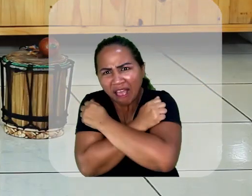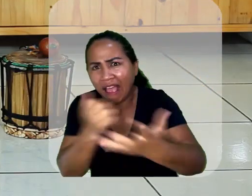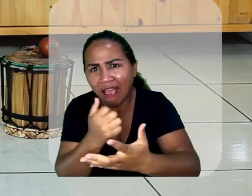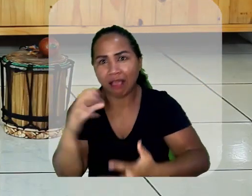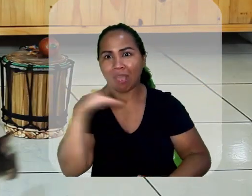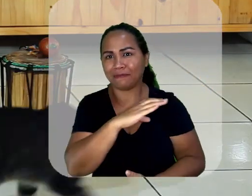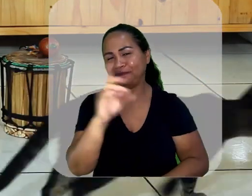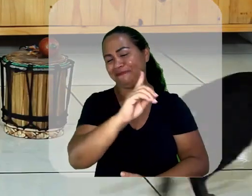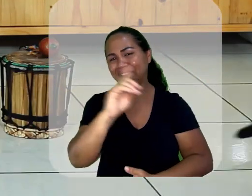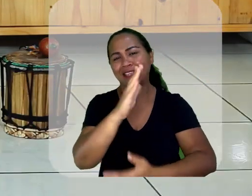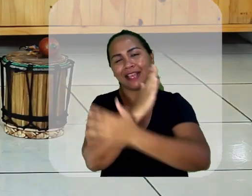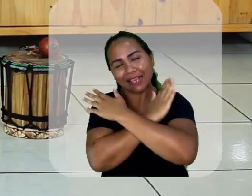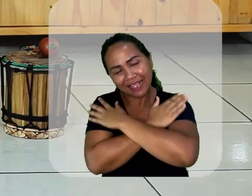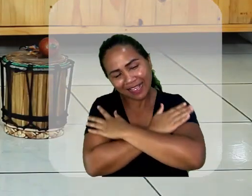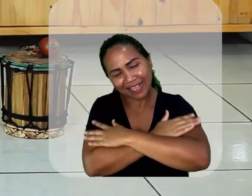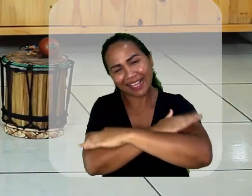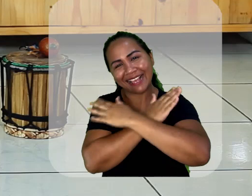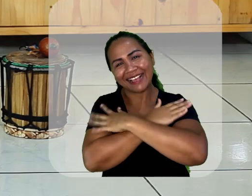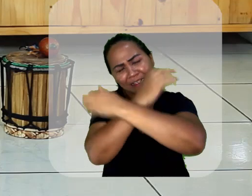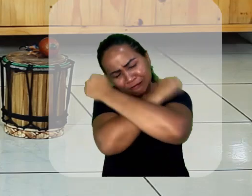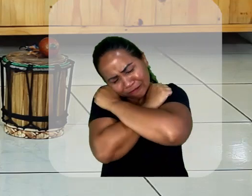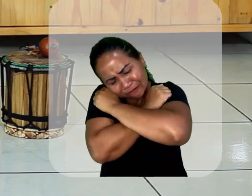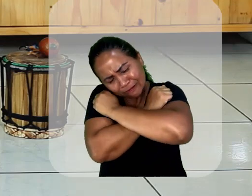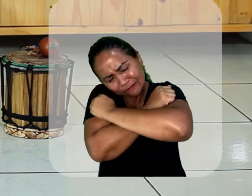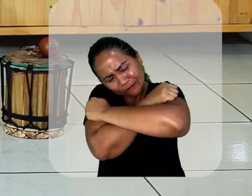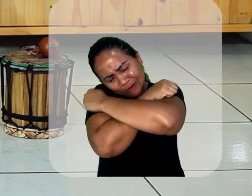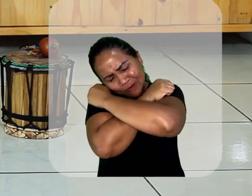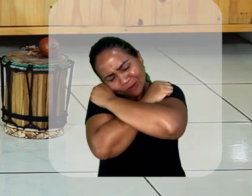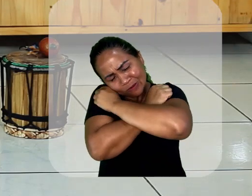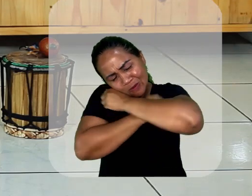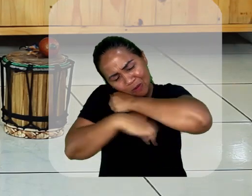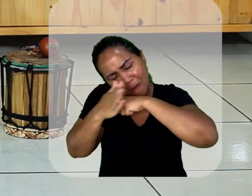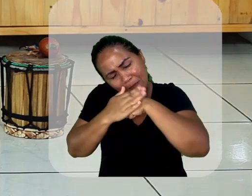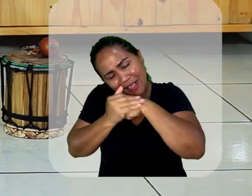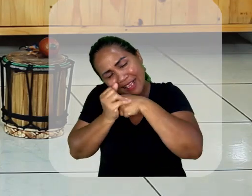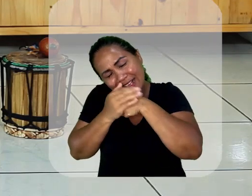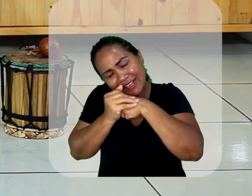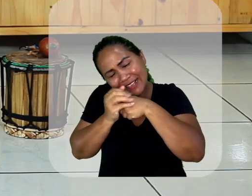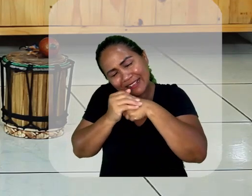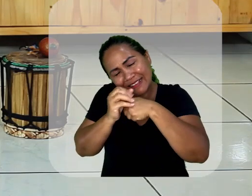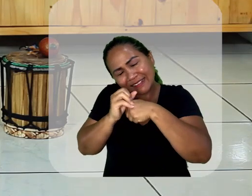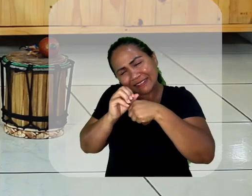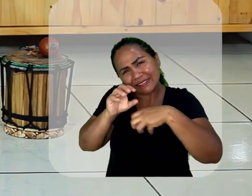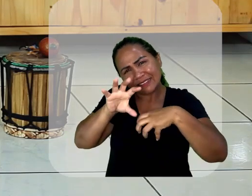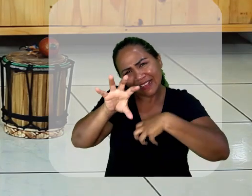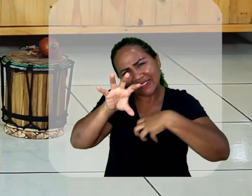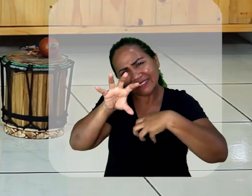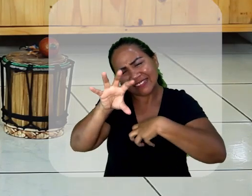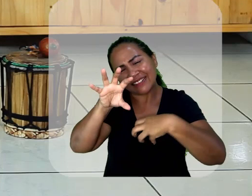Se demore, faz um cafuné, sente o meu respirar,